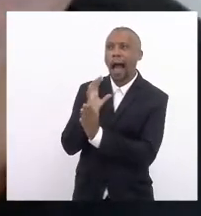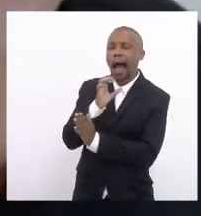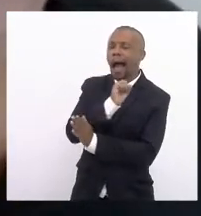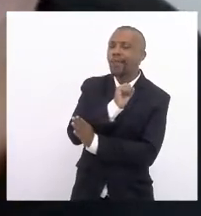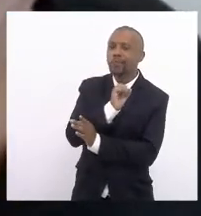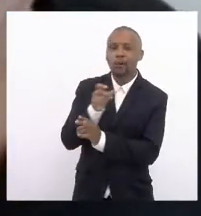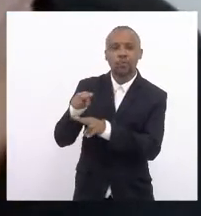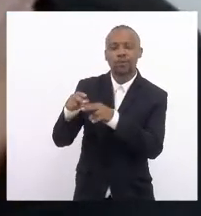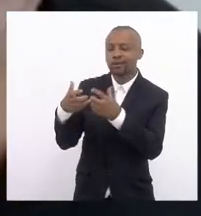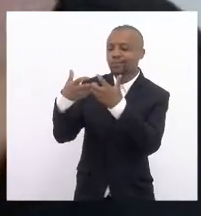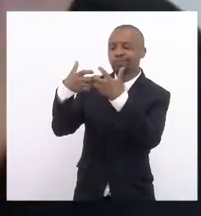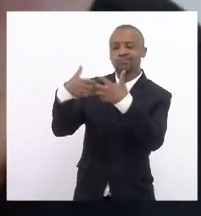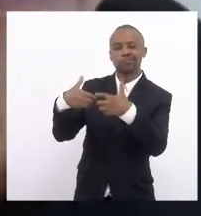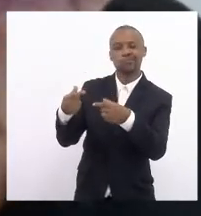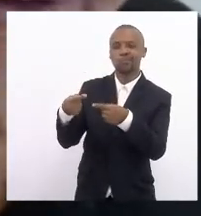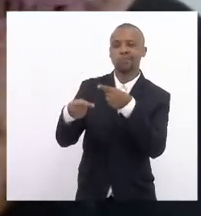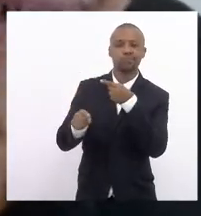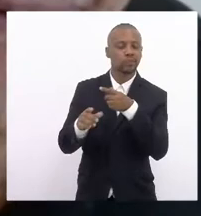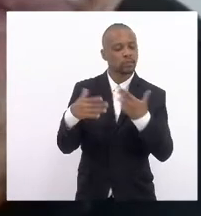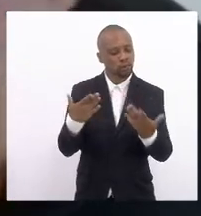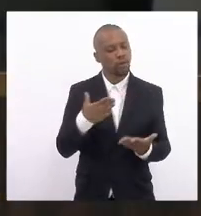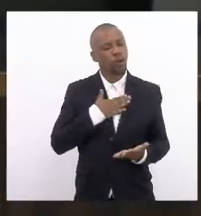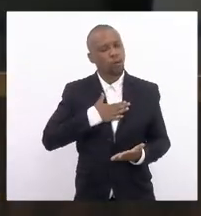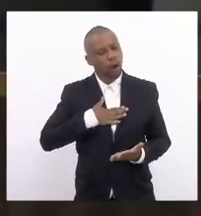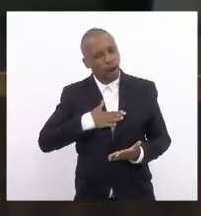presidente. Então, com calma,